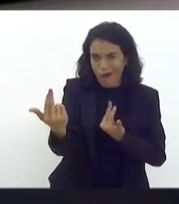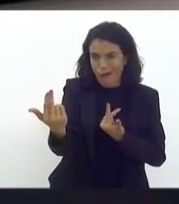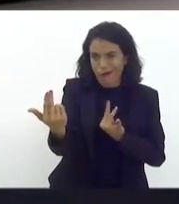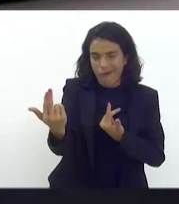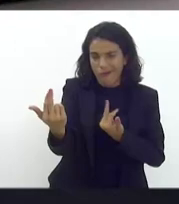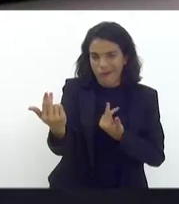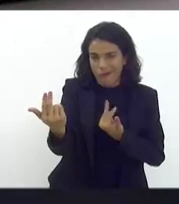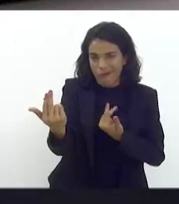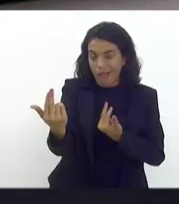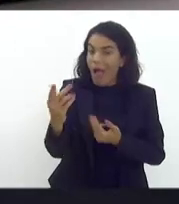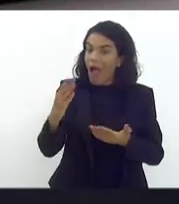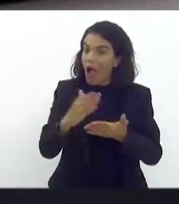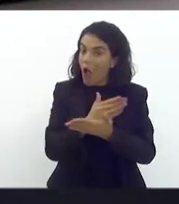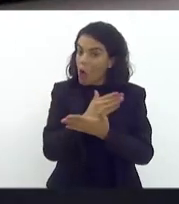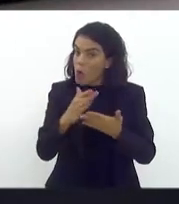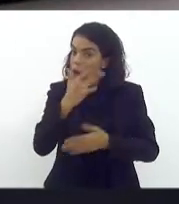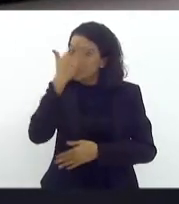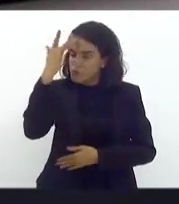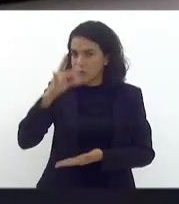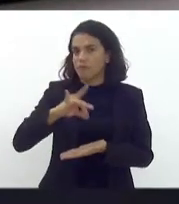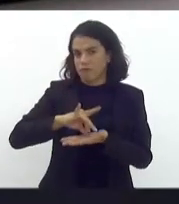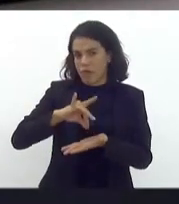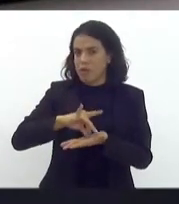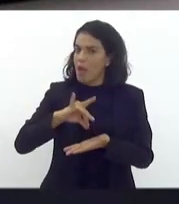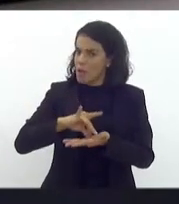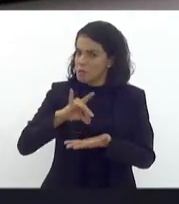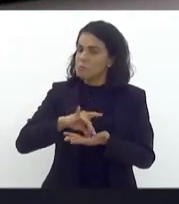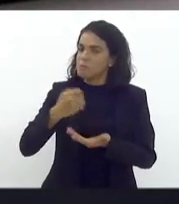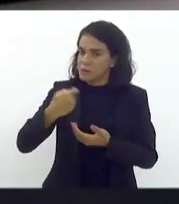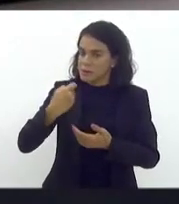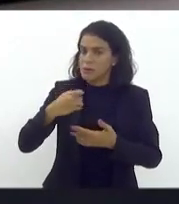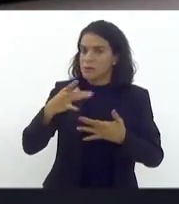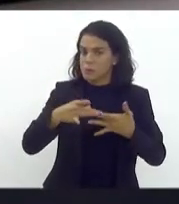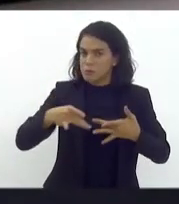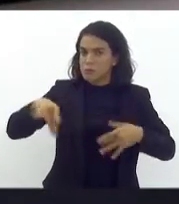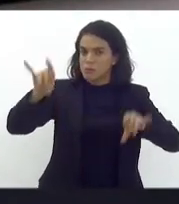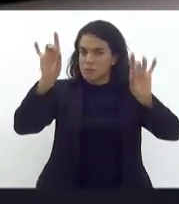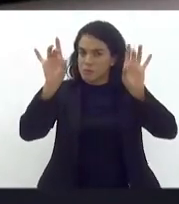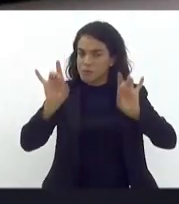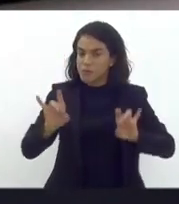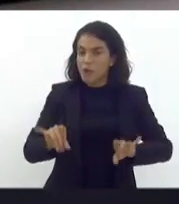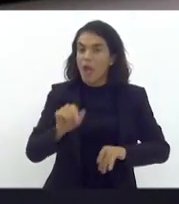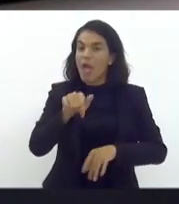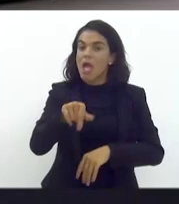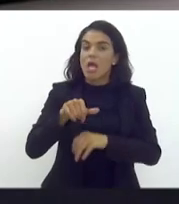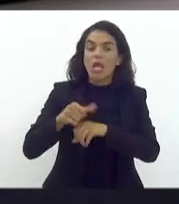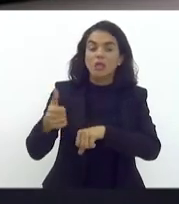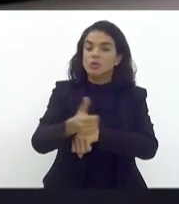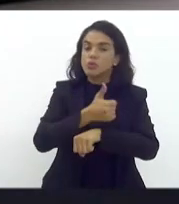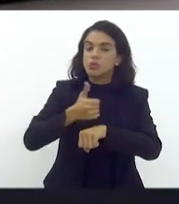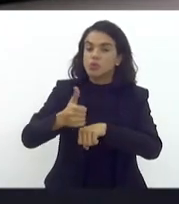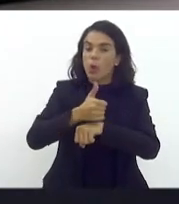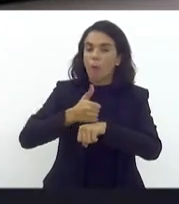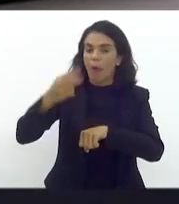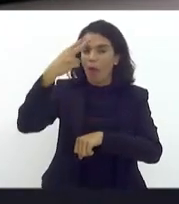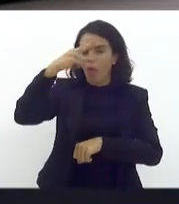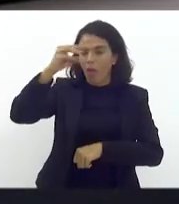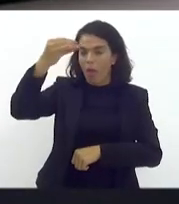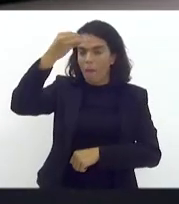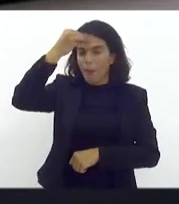tem algumas pessoas de fato eu tenho que destacar chama-se super reconhecedores tá